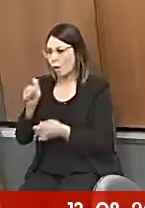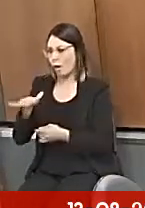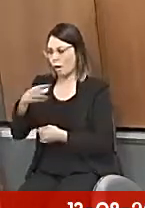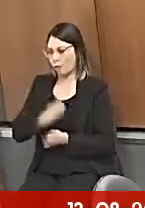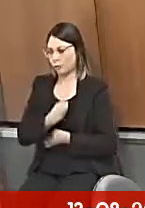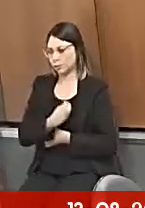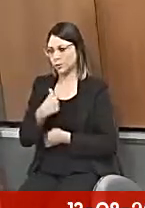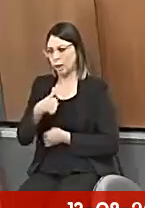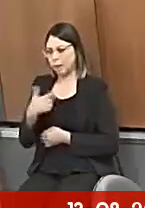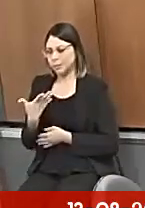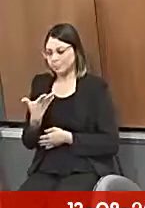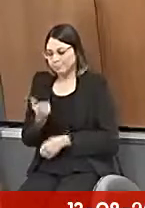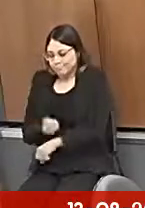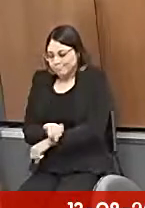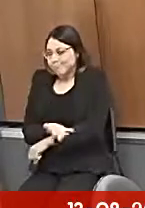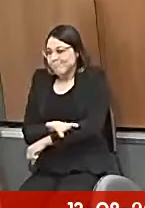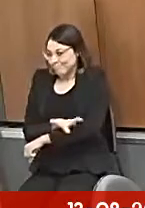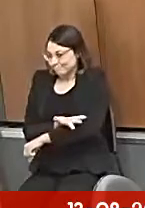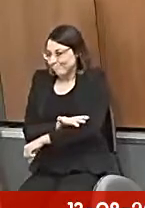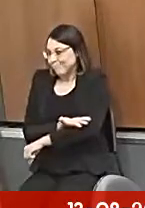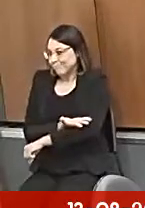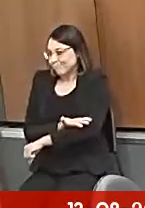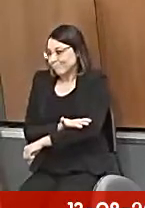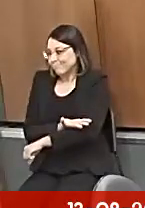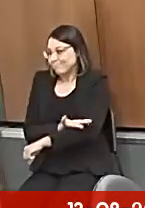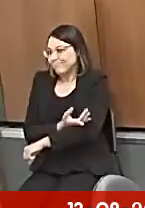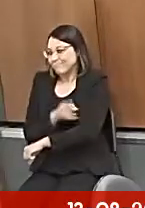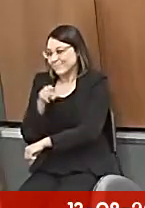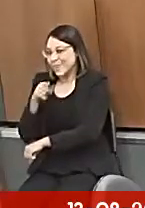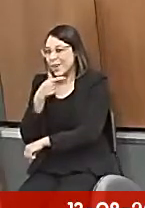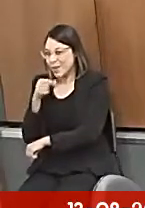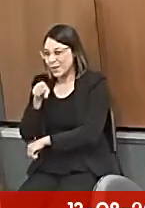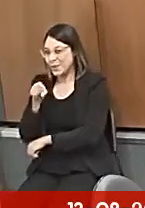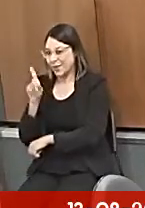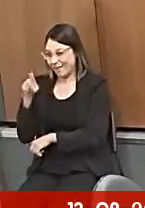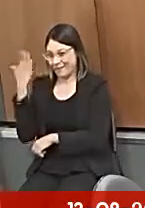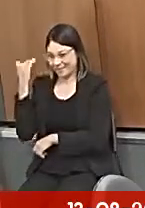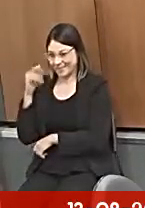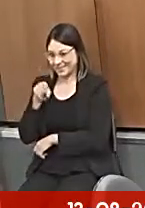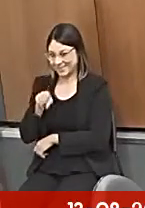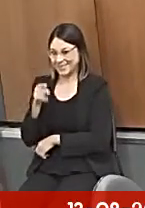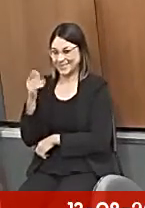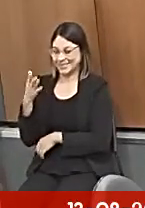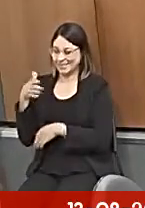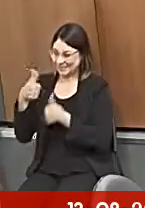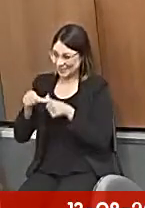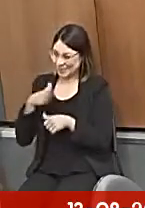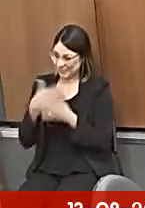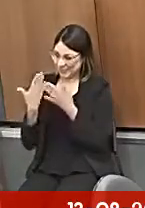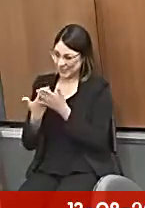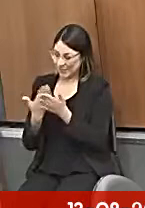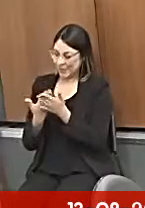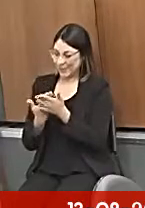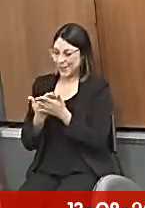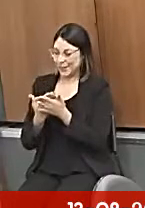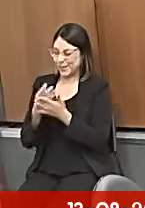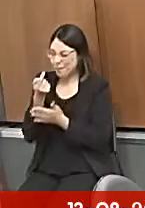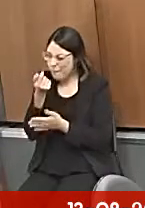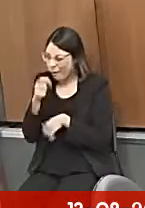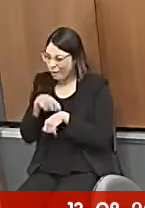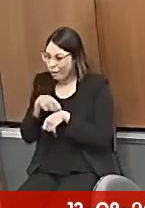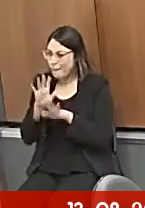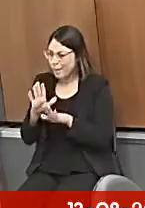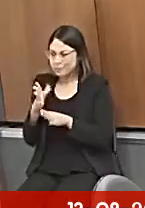assim bastante até emocionada o senhor já atuou na minha escola uma época um tempo pequeno mas foi